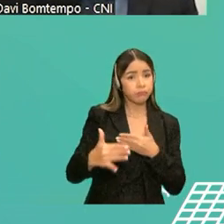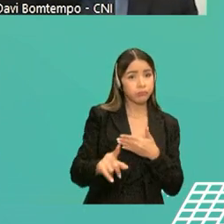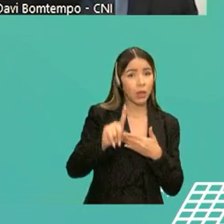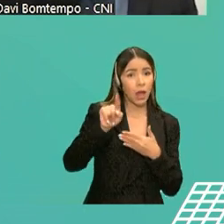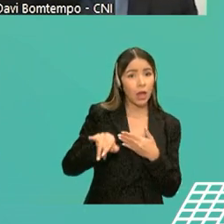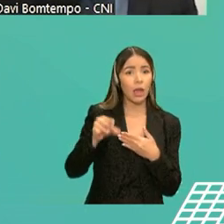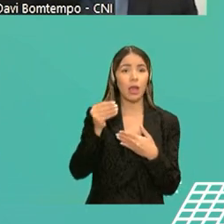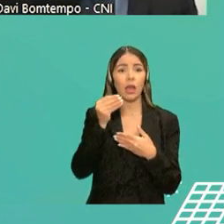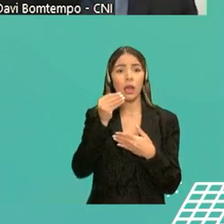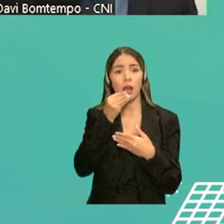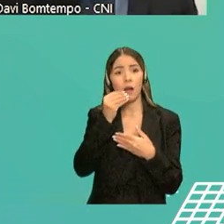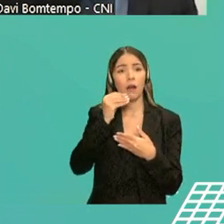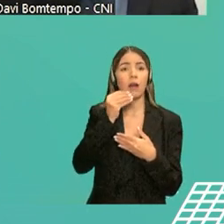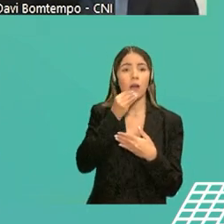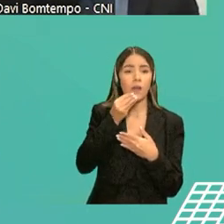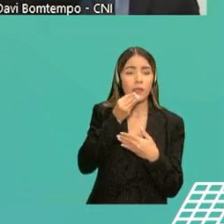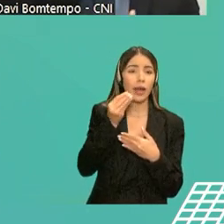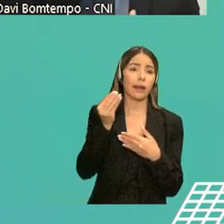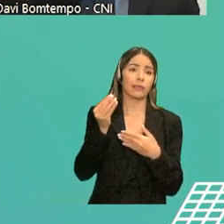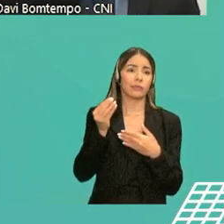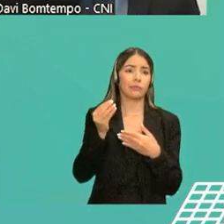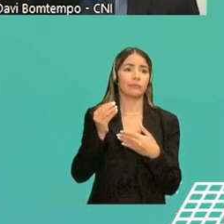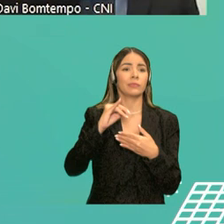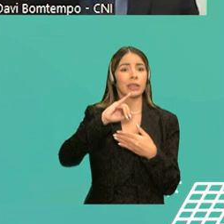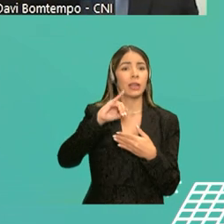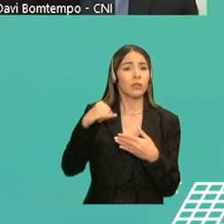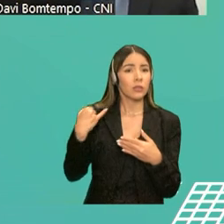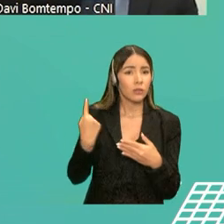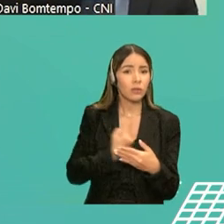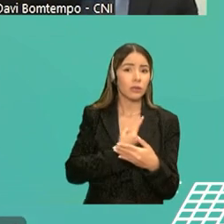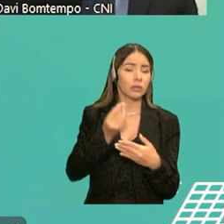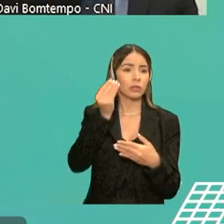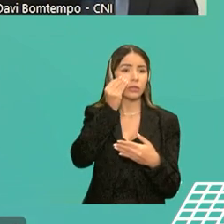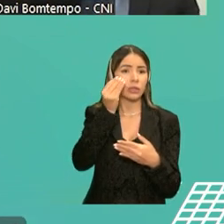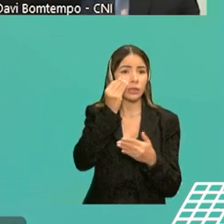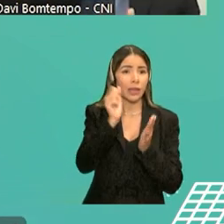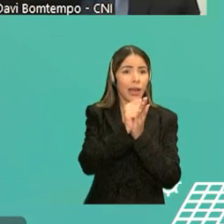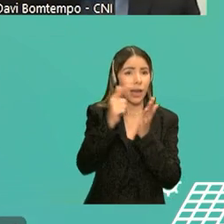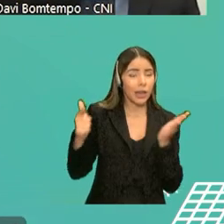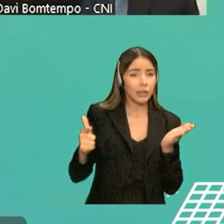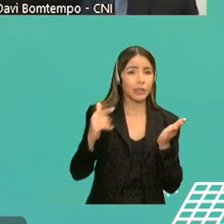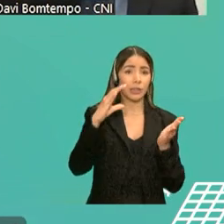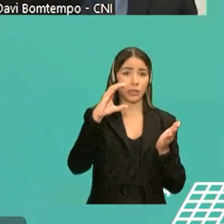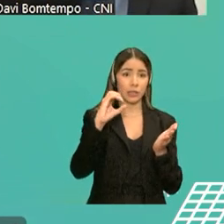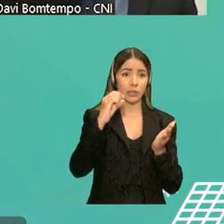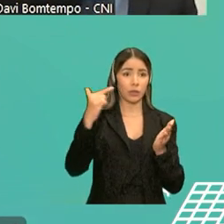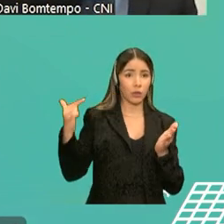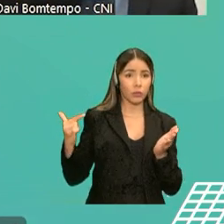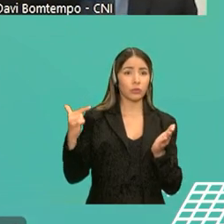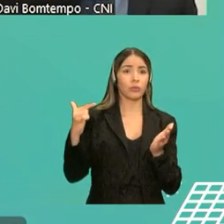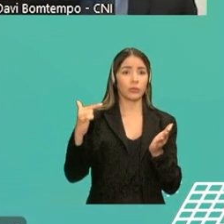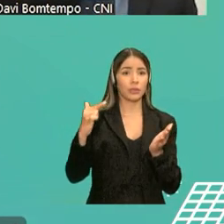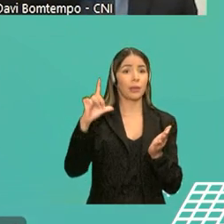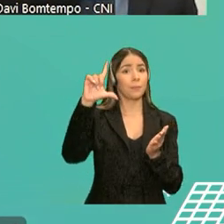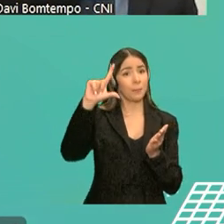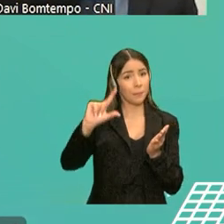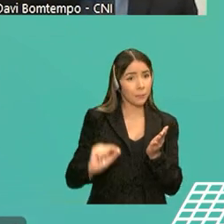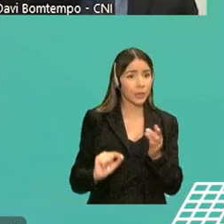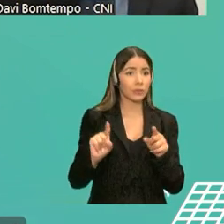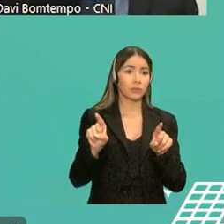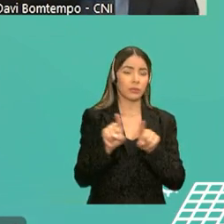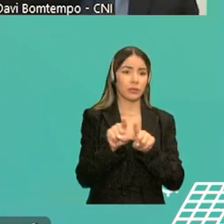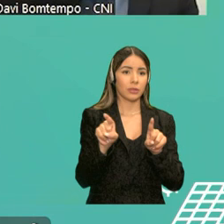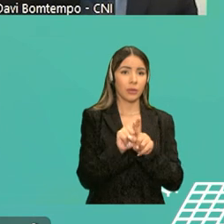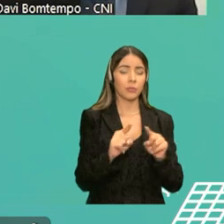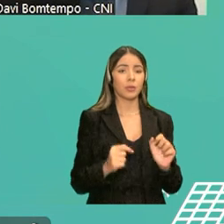agenda, né, de baixo carbono. As deliberações da COP26, onde se tratou muito a regulamentação, né, do artigo 6º,